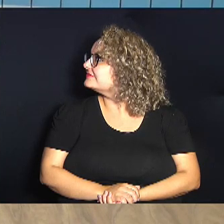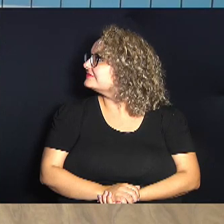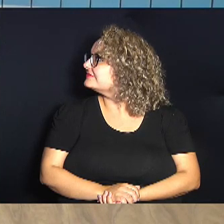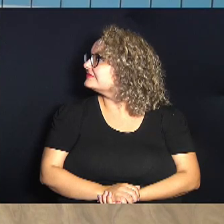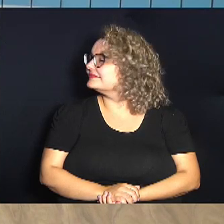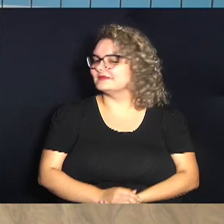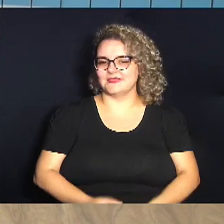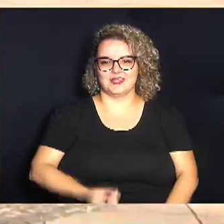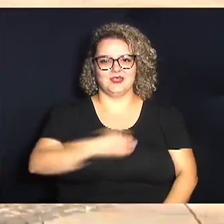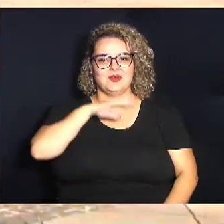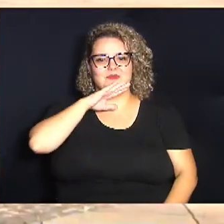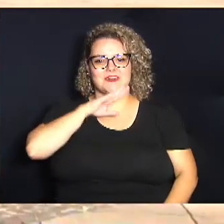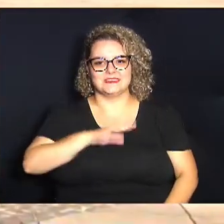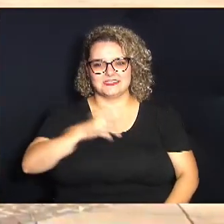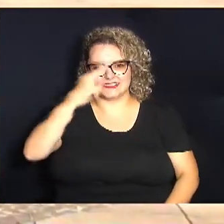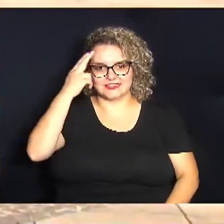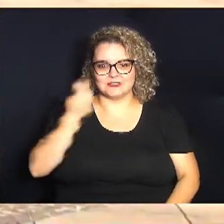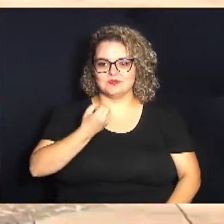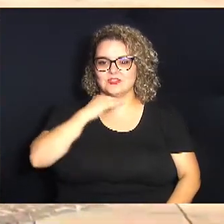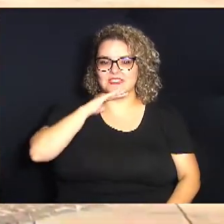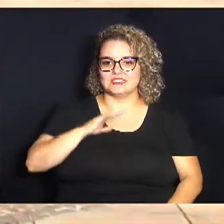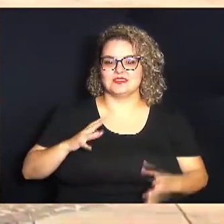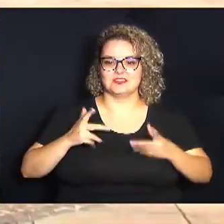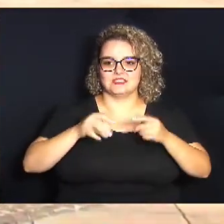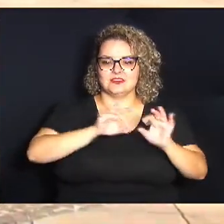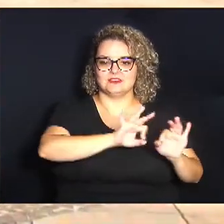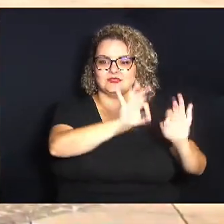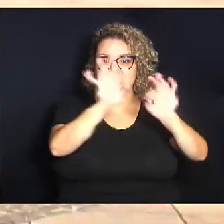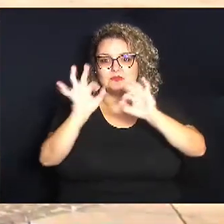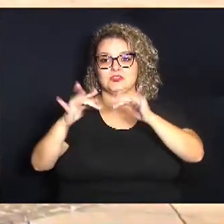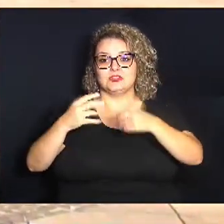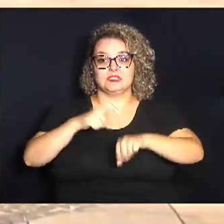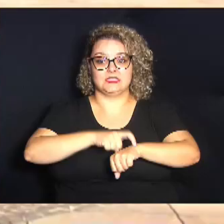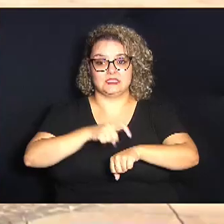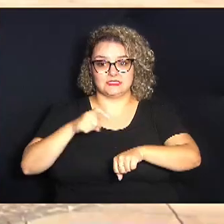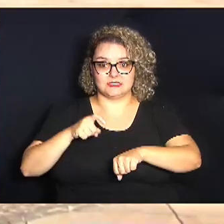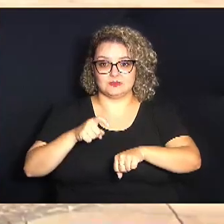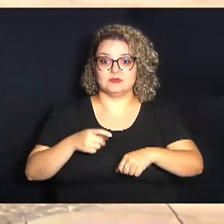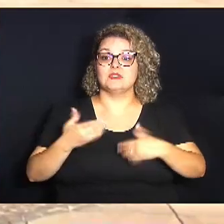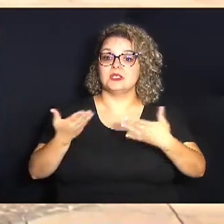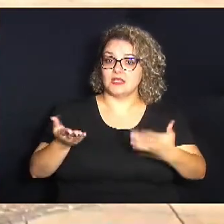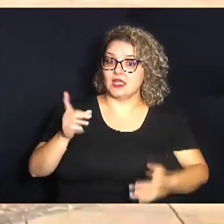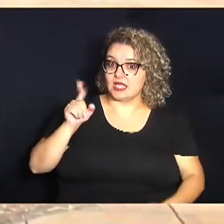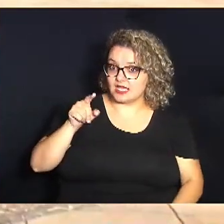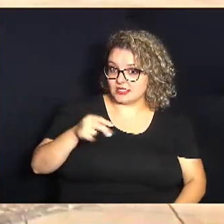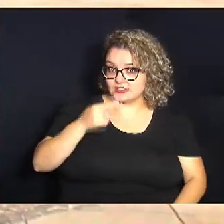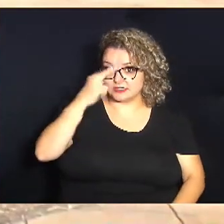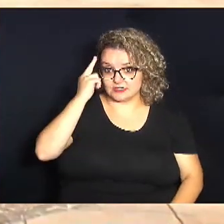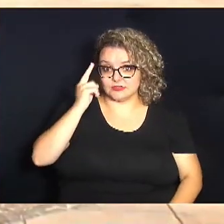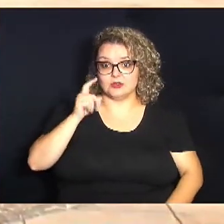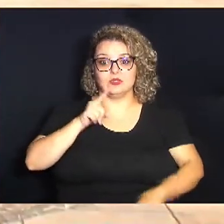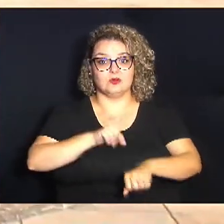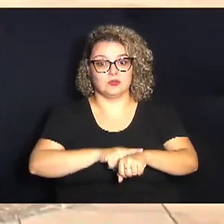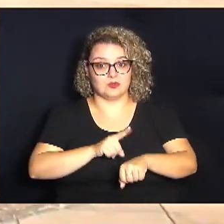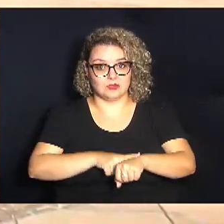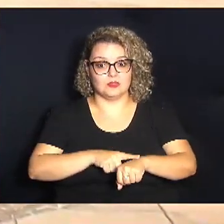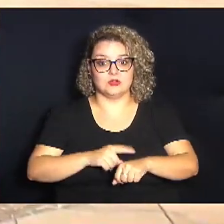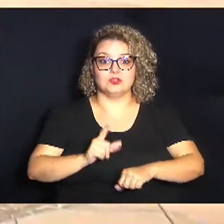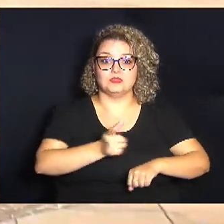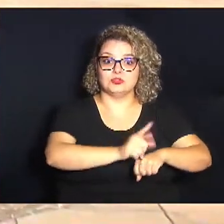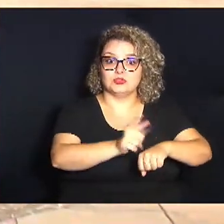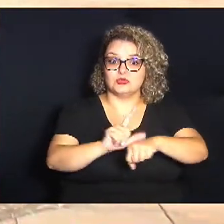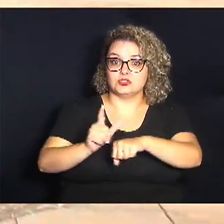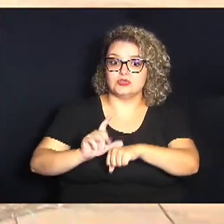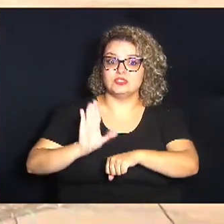Boa tarde, Gabriel. Boa tarde a todos que nos assistem nesse momento. É isso mesmo, Gabriel. O horário aqui do comércio já